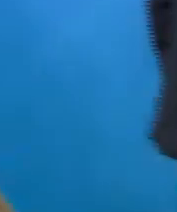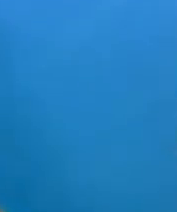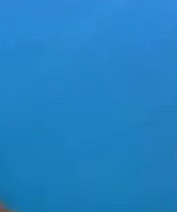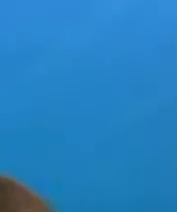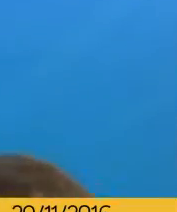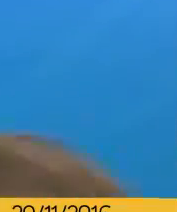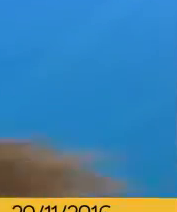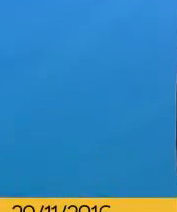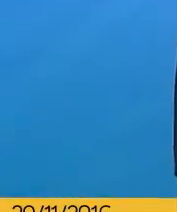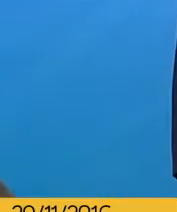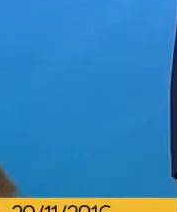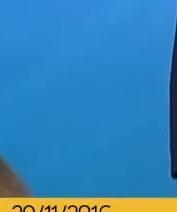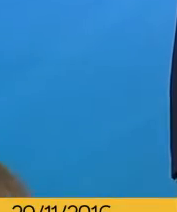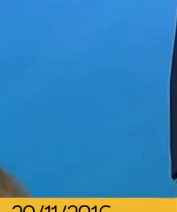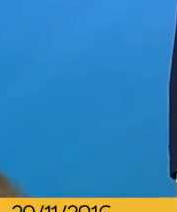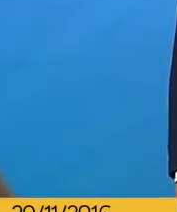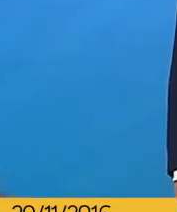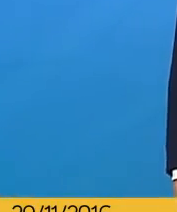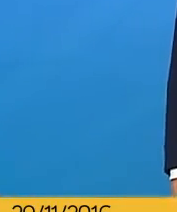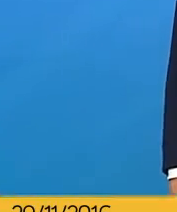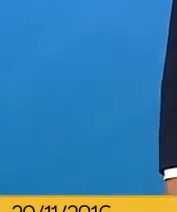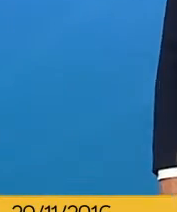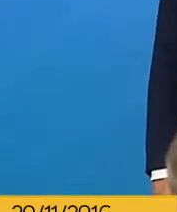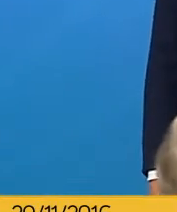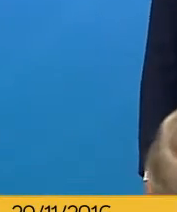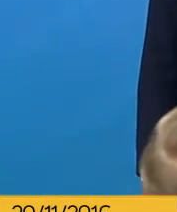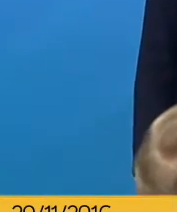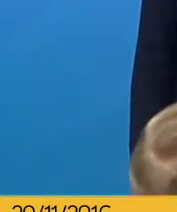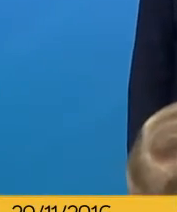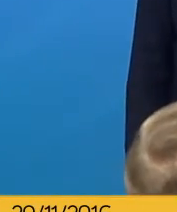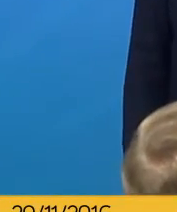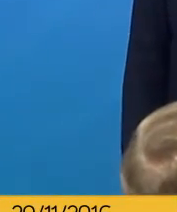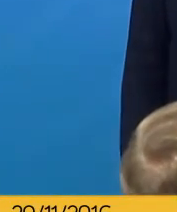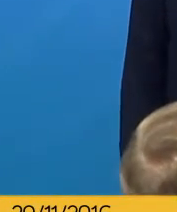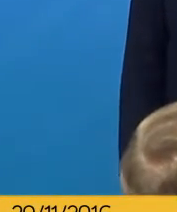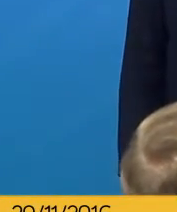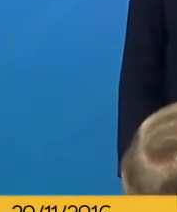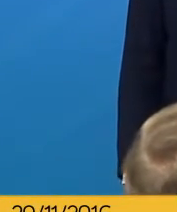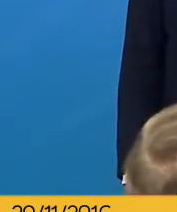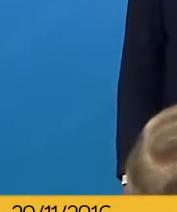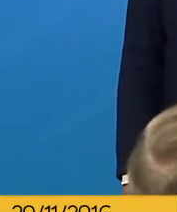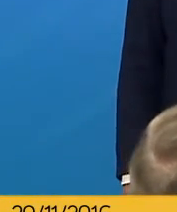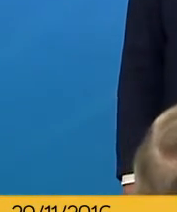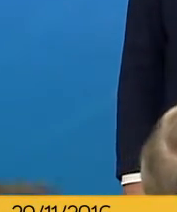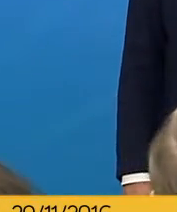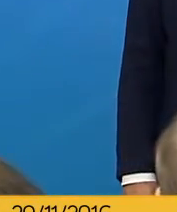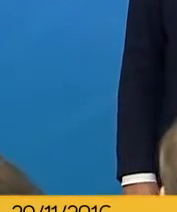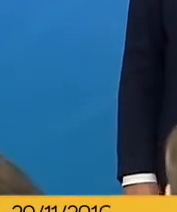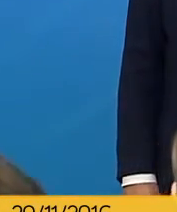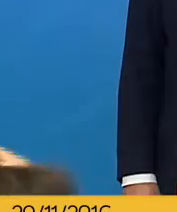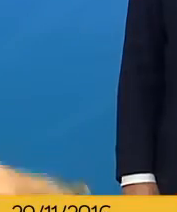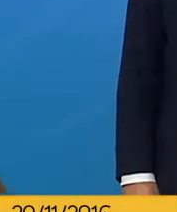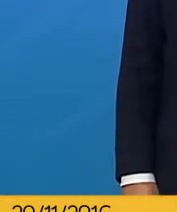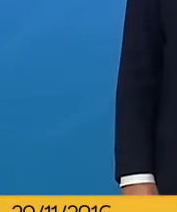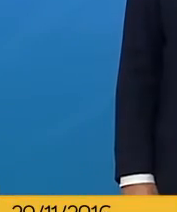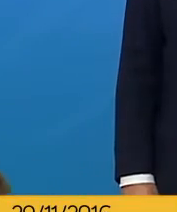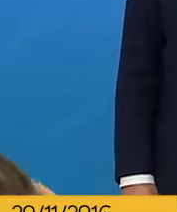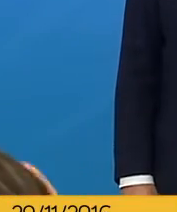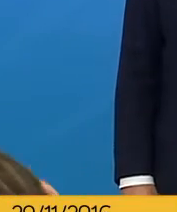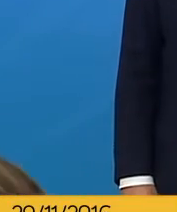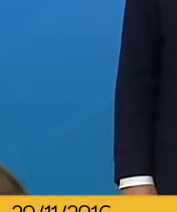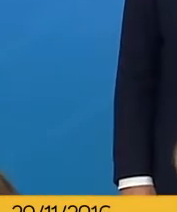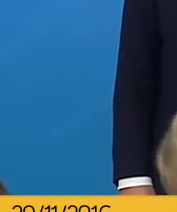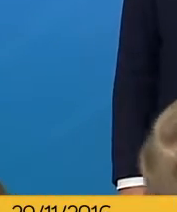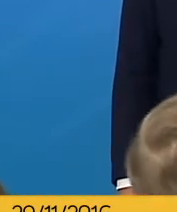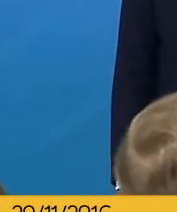atraia novos investidores e gere receita para os estados vamos acompanhar antes de darmos início à cerimônia